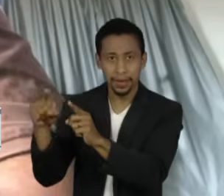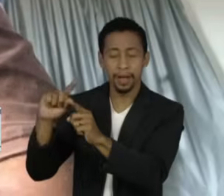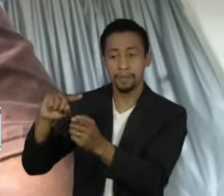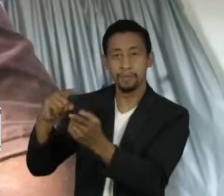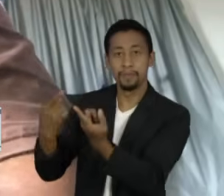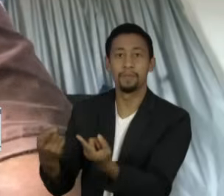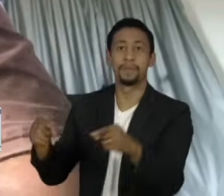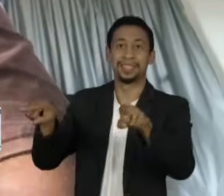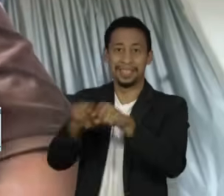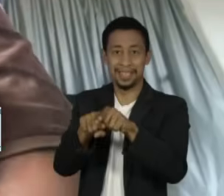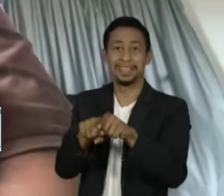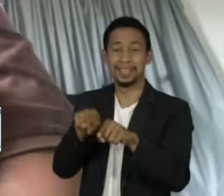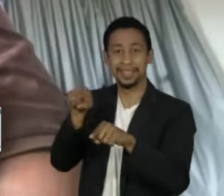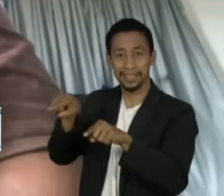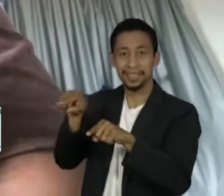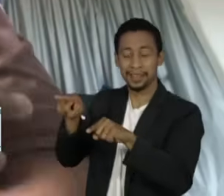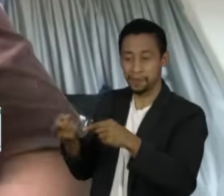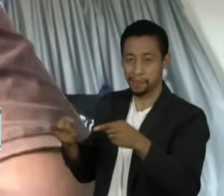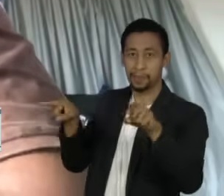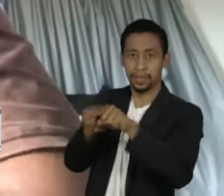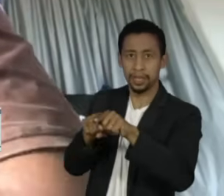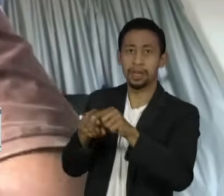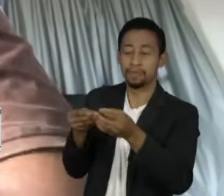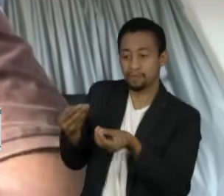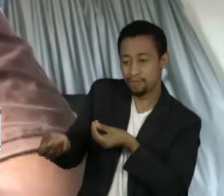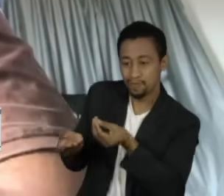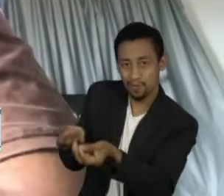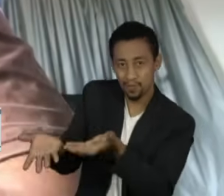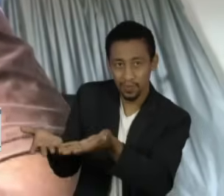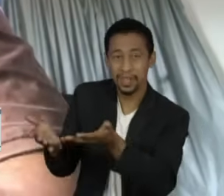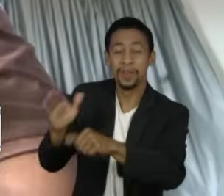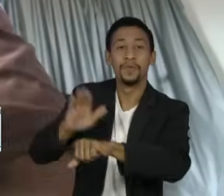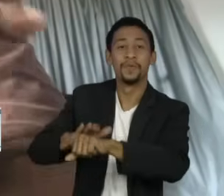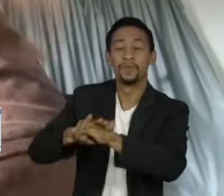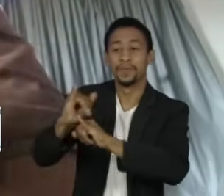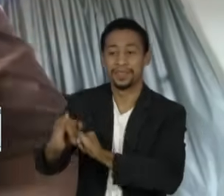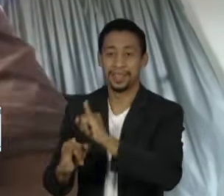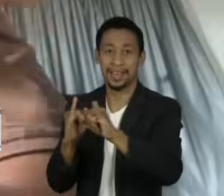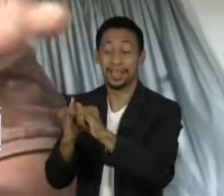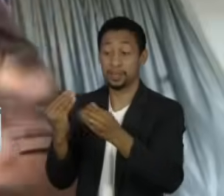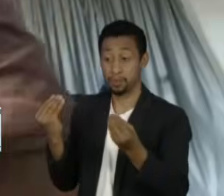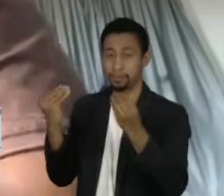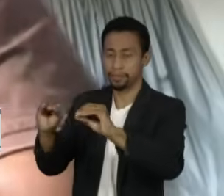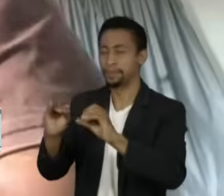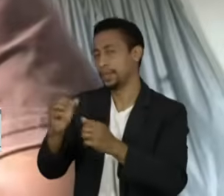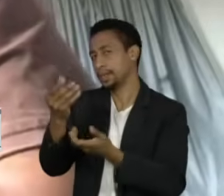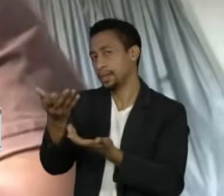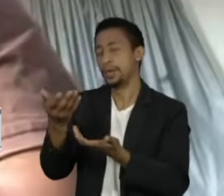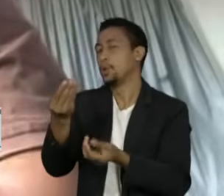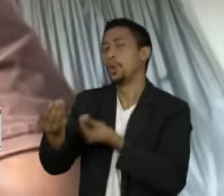e disponibilizaram, colocaram na internet, você tinha que mandar um texto,